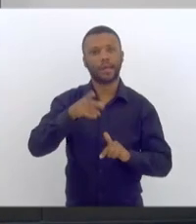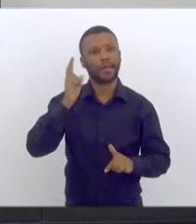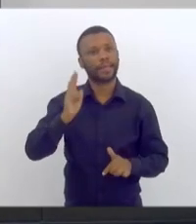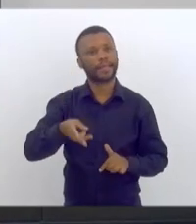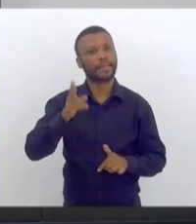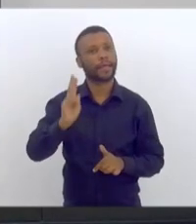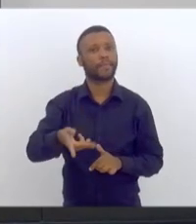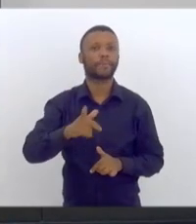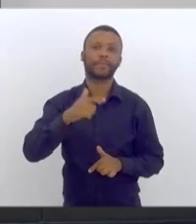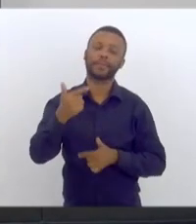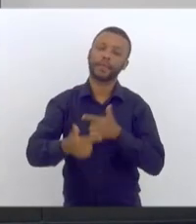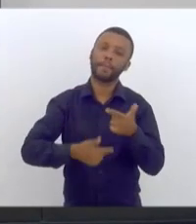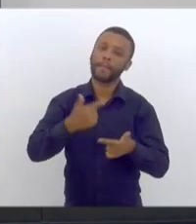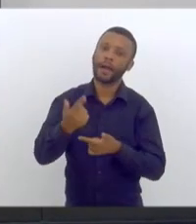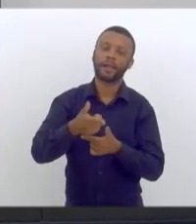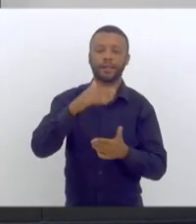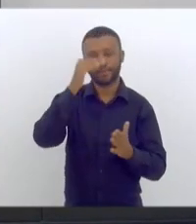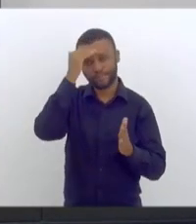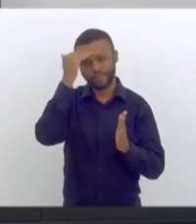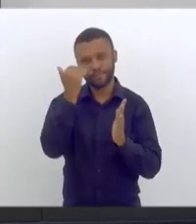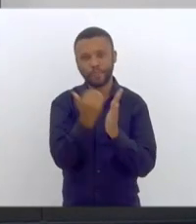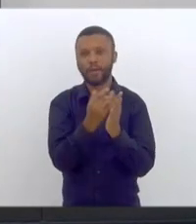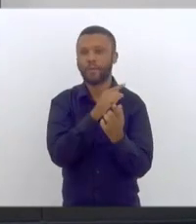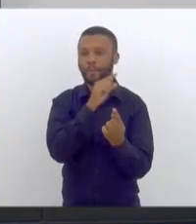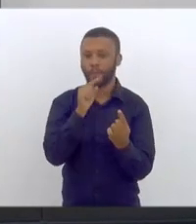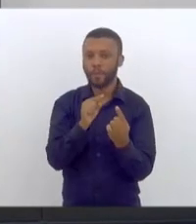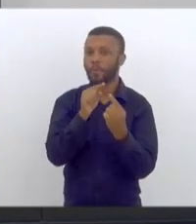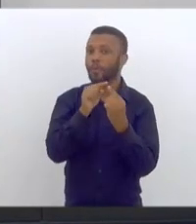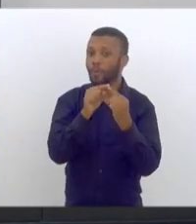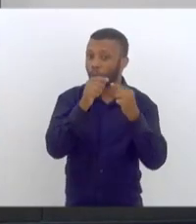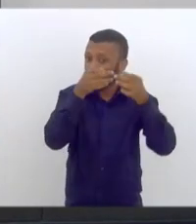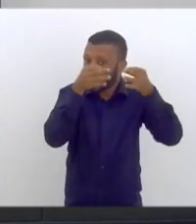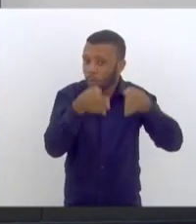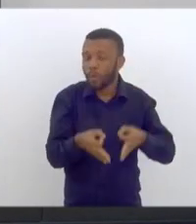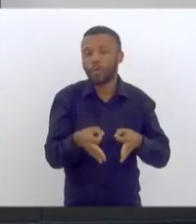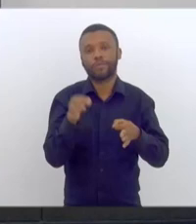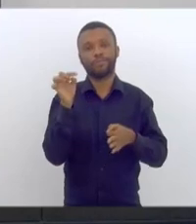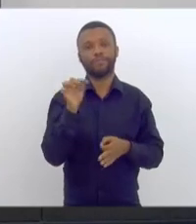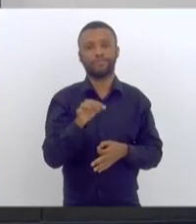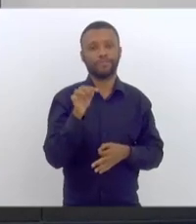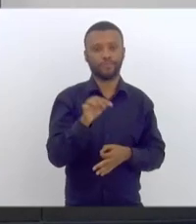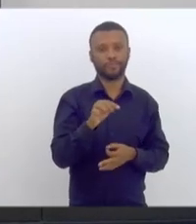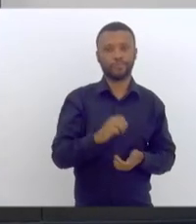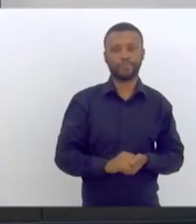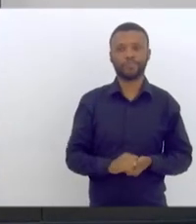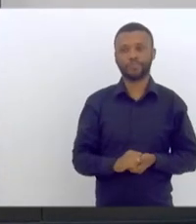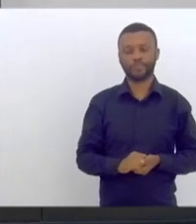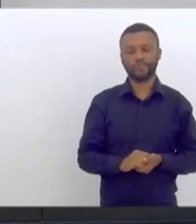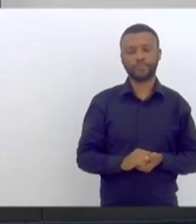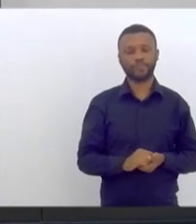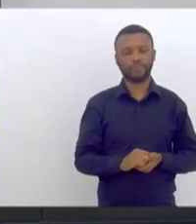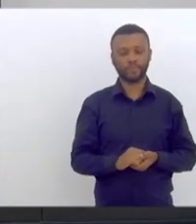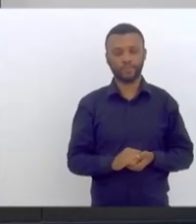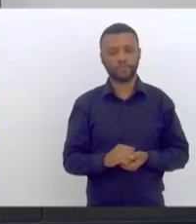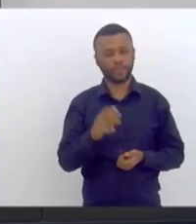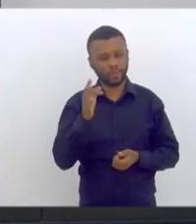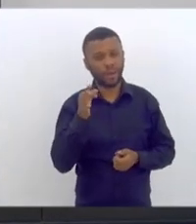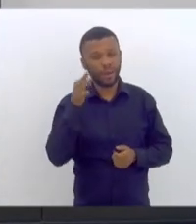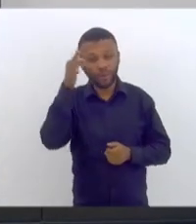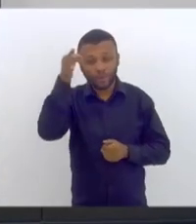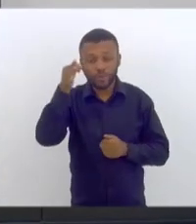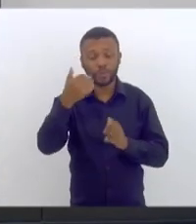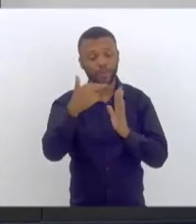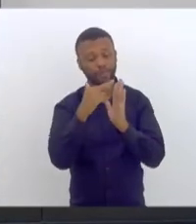com essa meta de emprego é em futuro em futuro é regulamentação